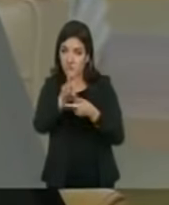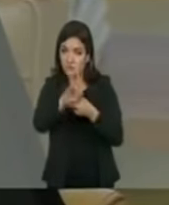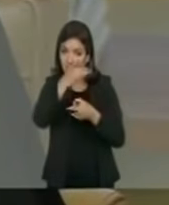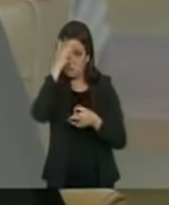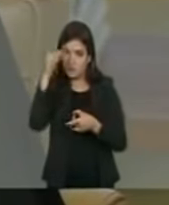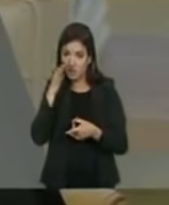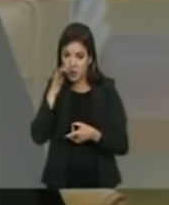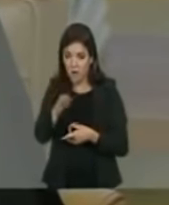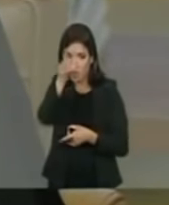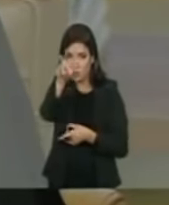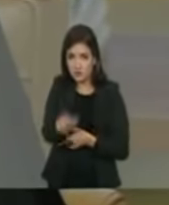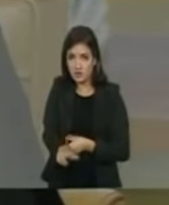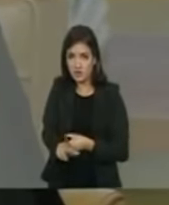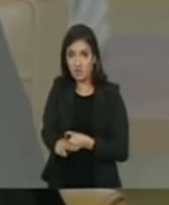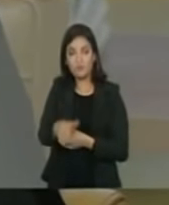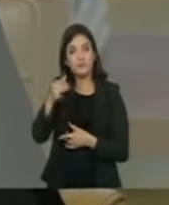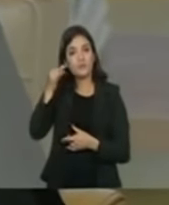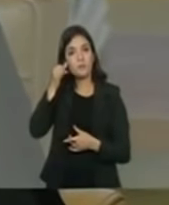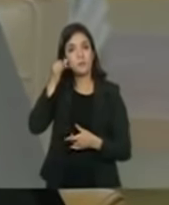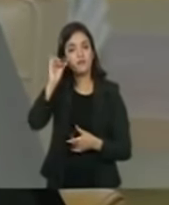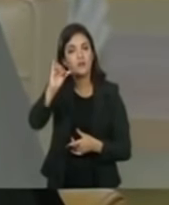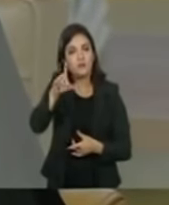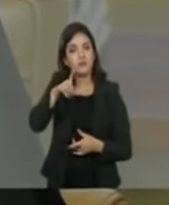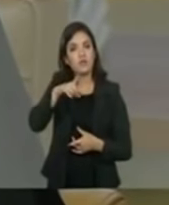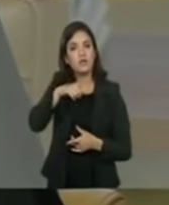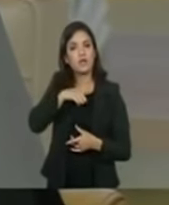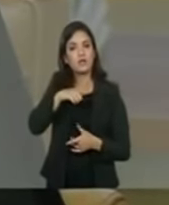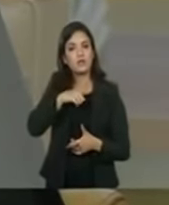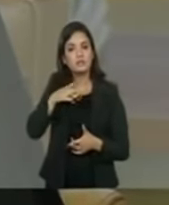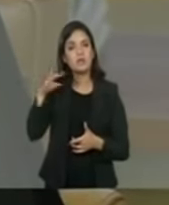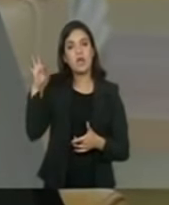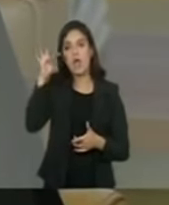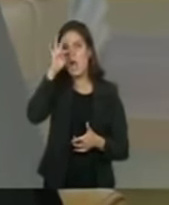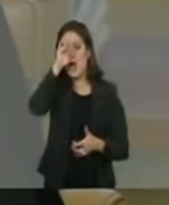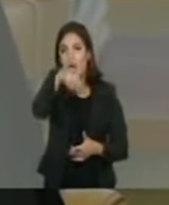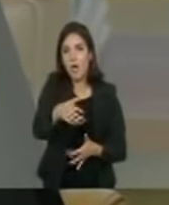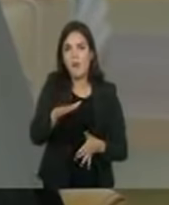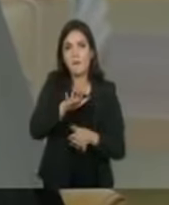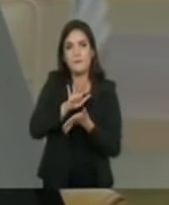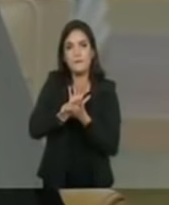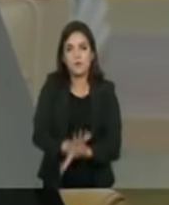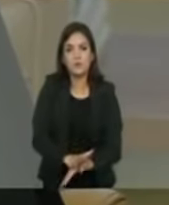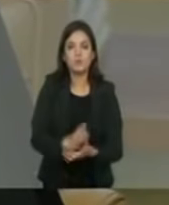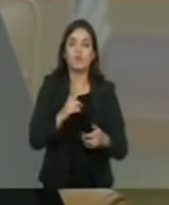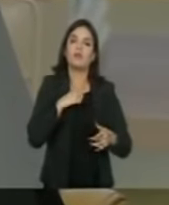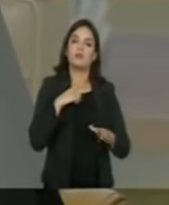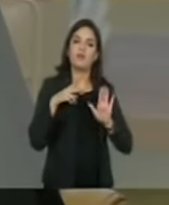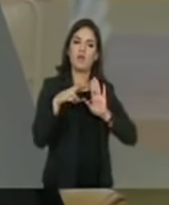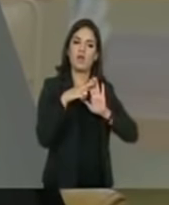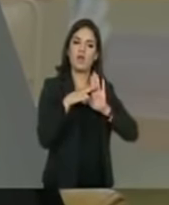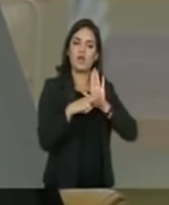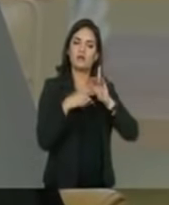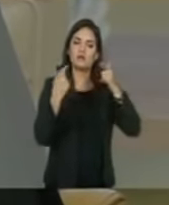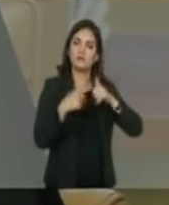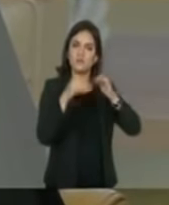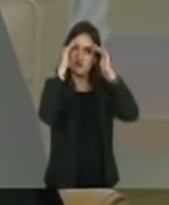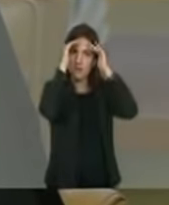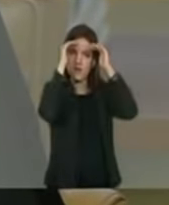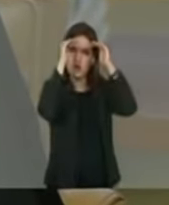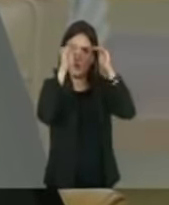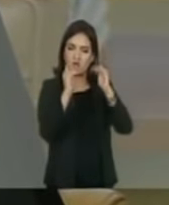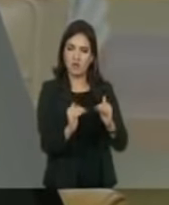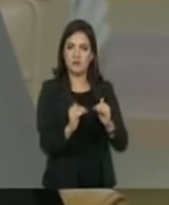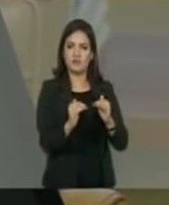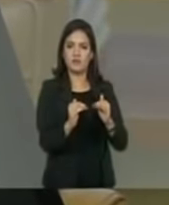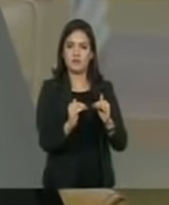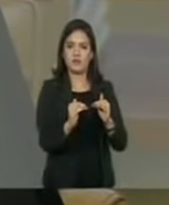da prática de infrações penais impondo normas que devem ser seguidas nos processos contra